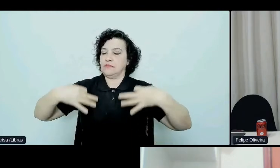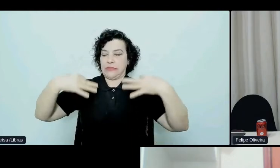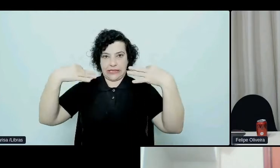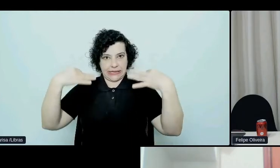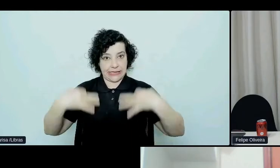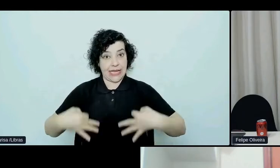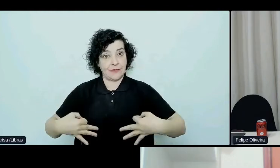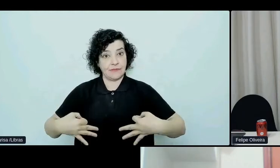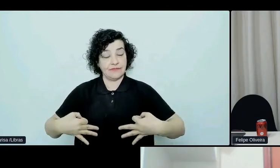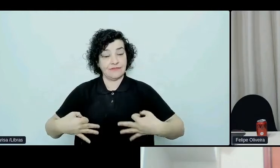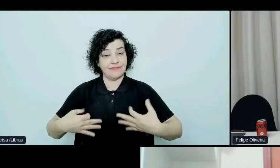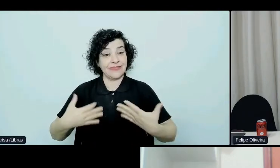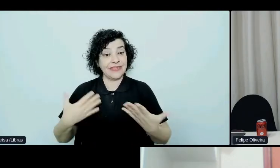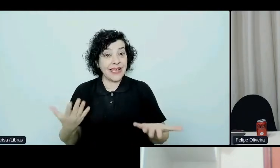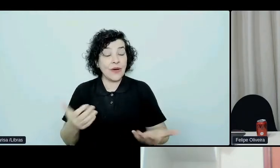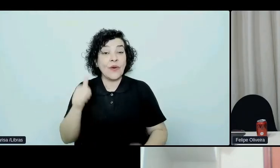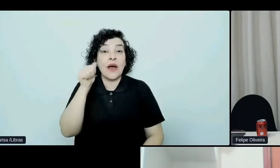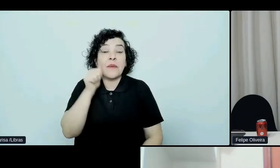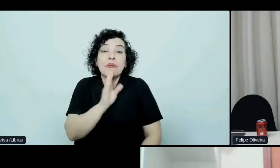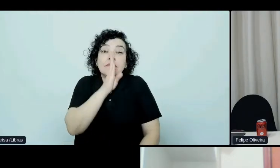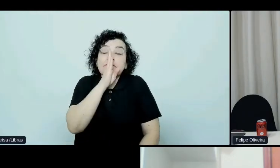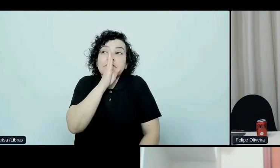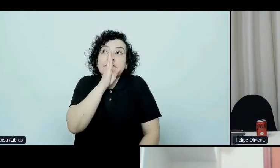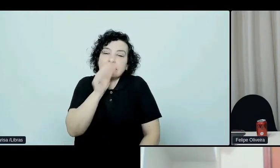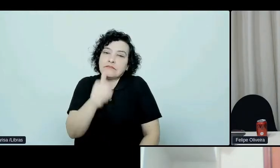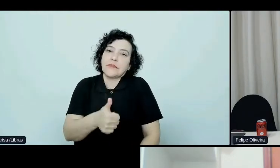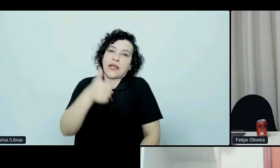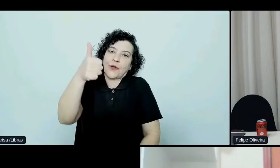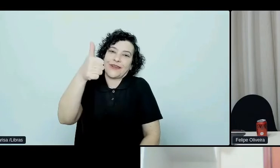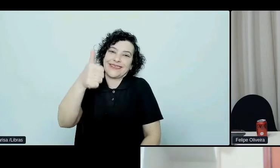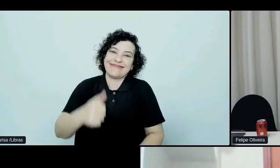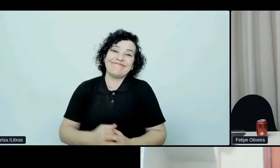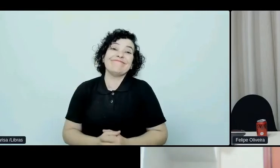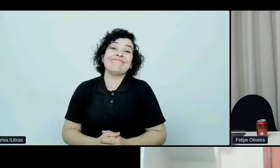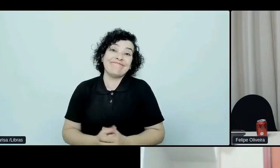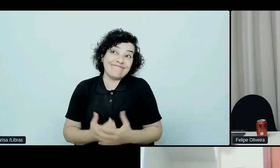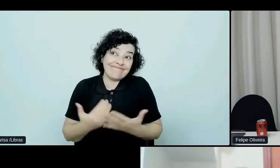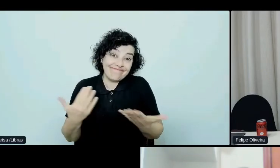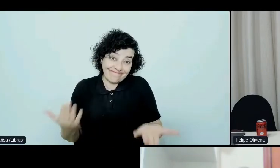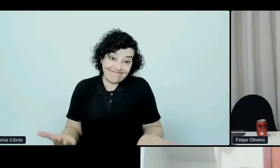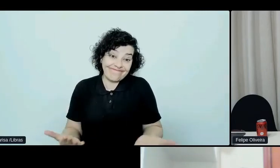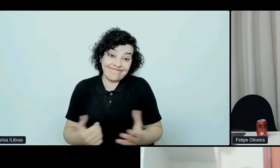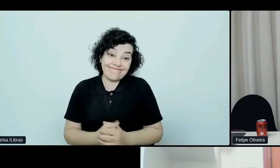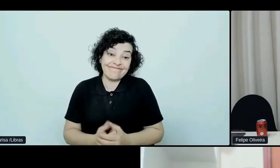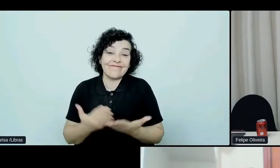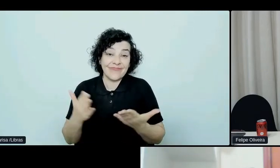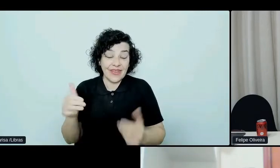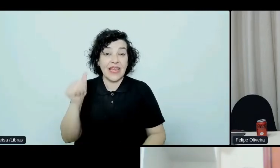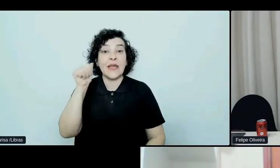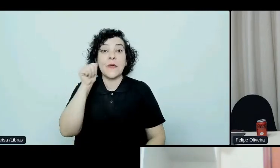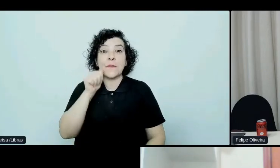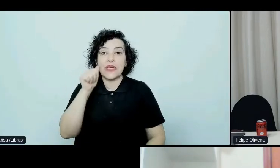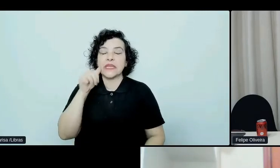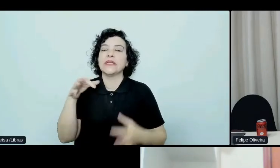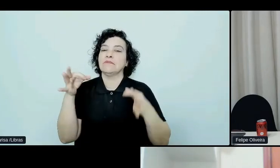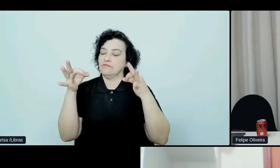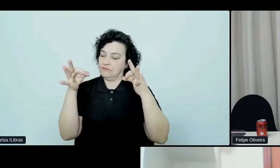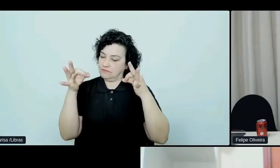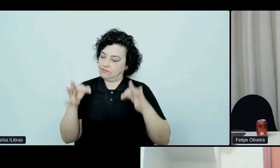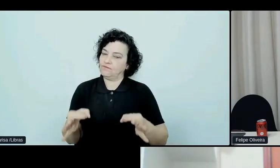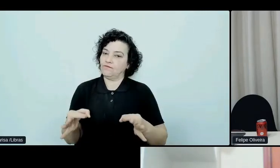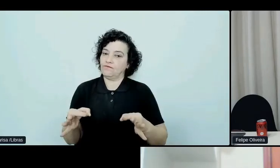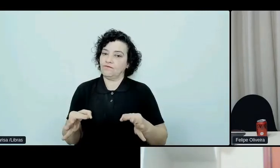mais recatada, mais quietinha, arrumadinha, quietinha no mundo dela, não interagir muito, porque é tudo questão